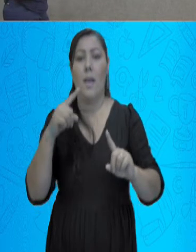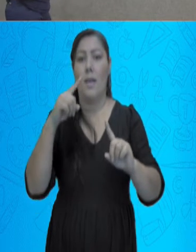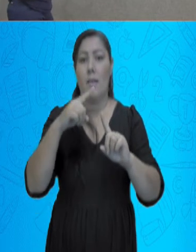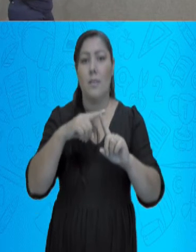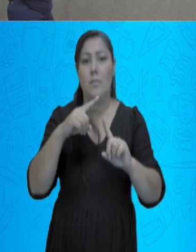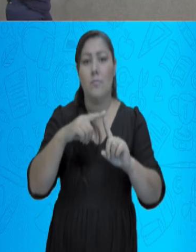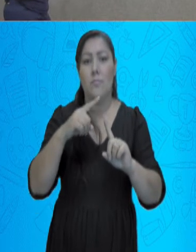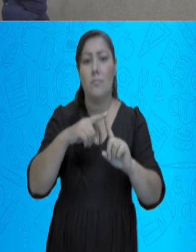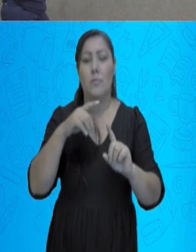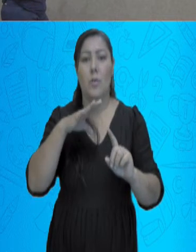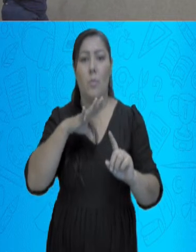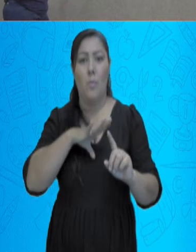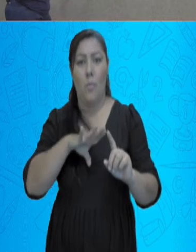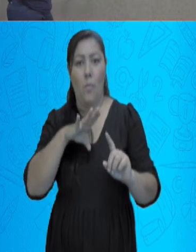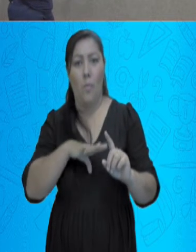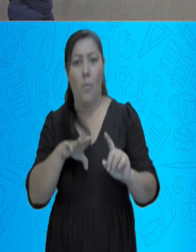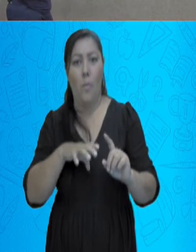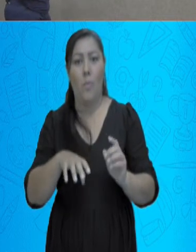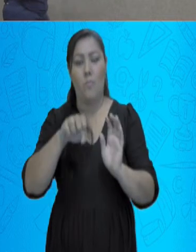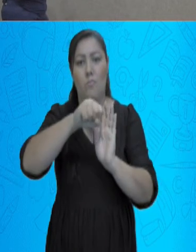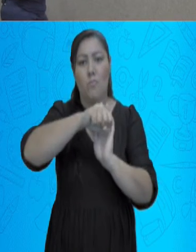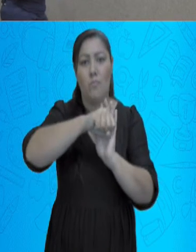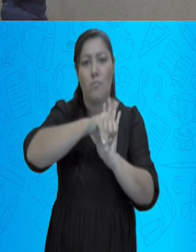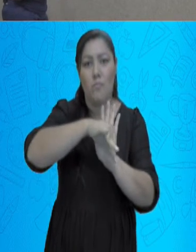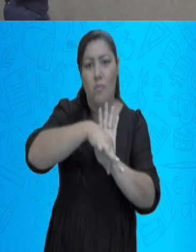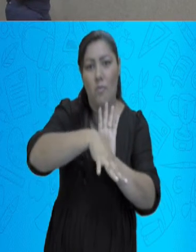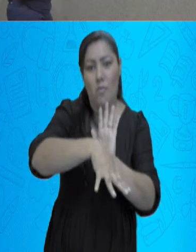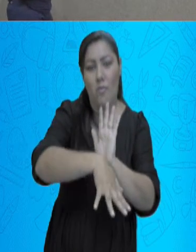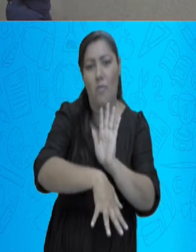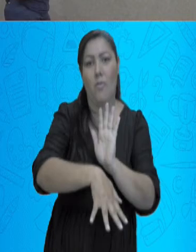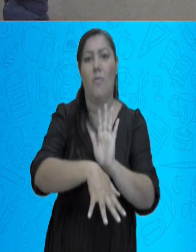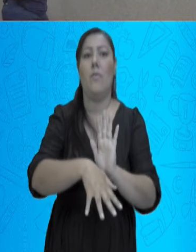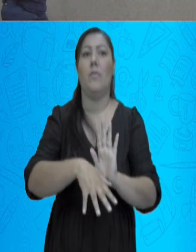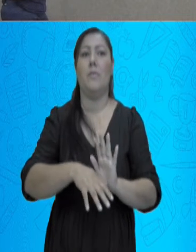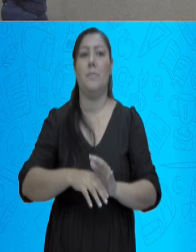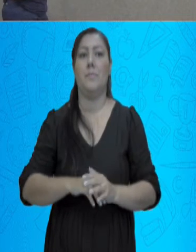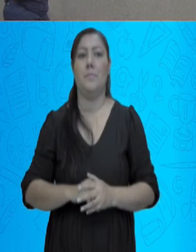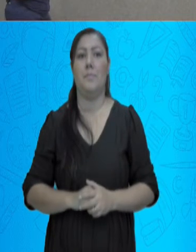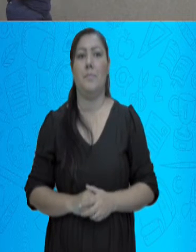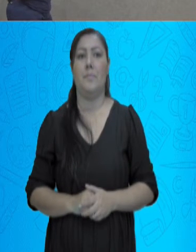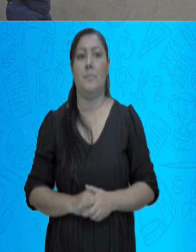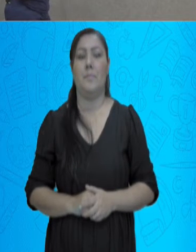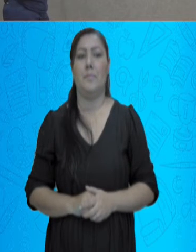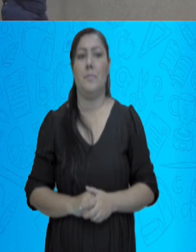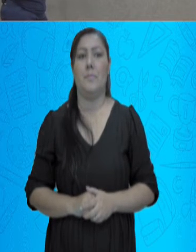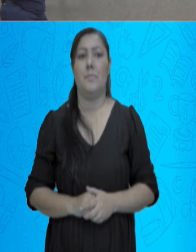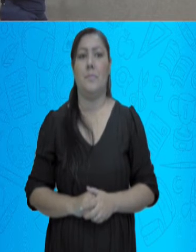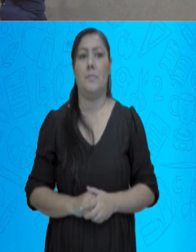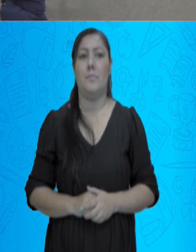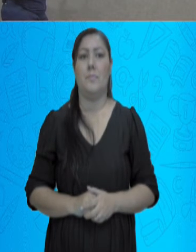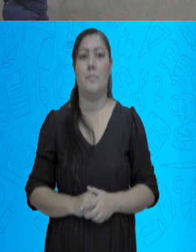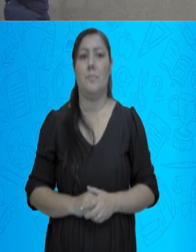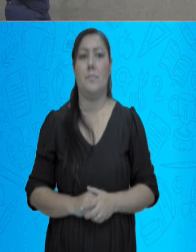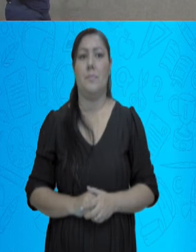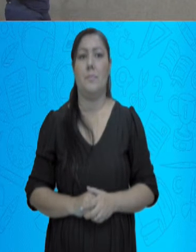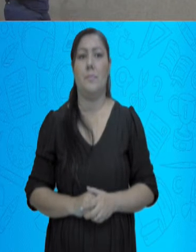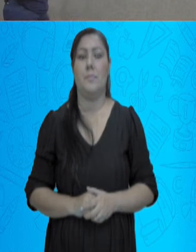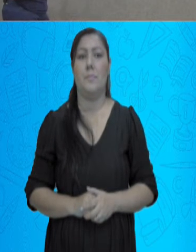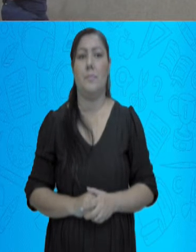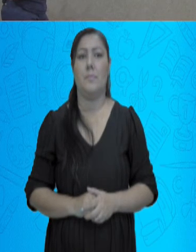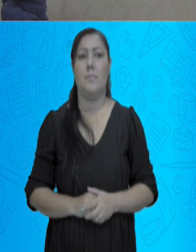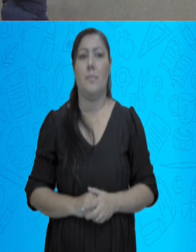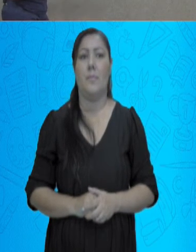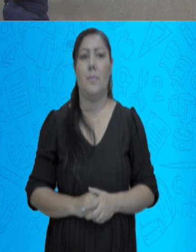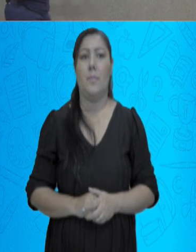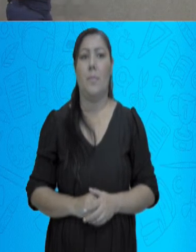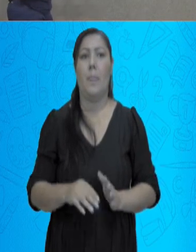importantes. Elas passam essa expressividade, né? O texto fica muito mais fácil para que